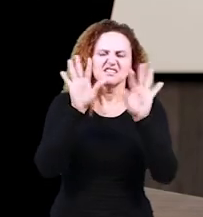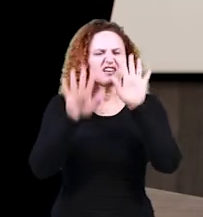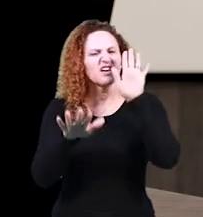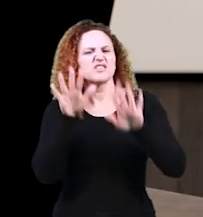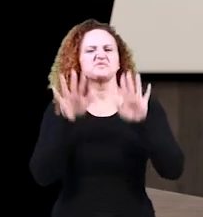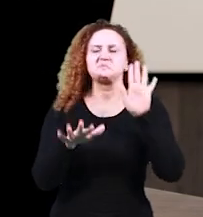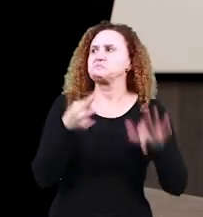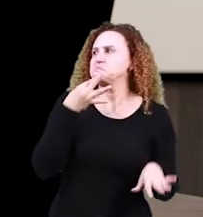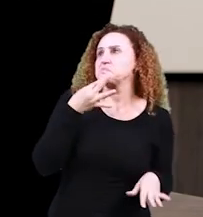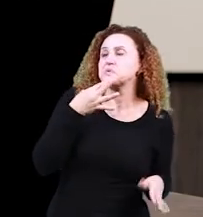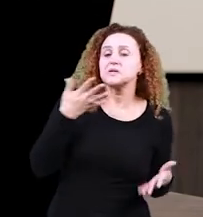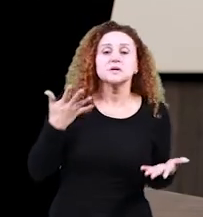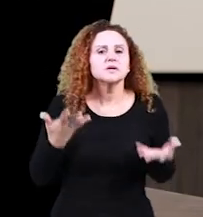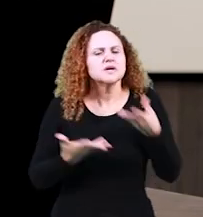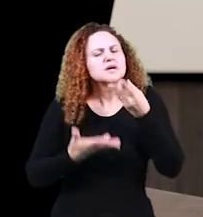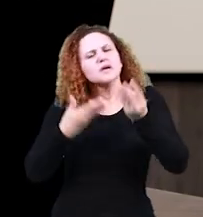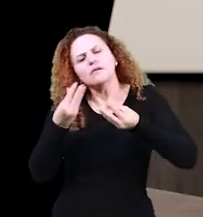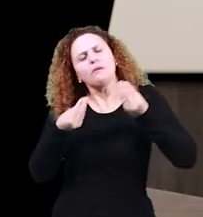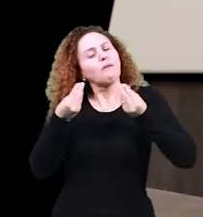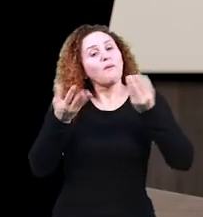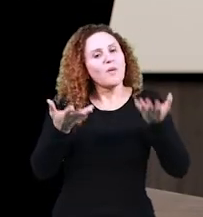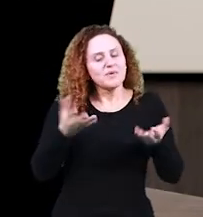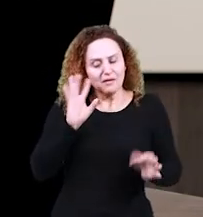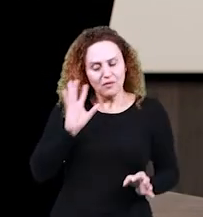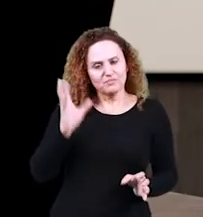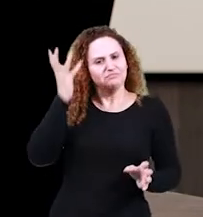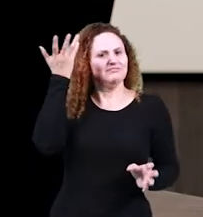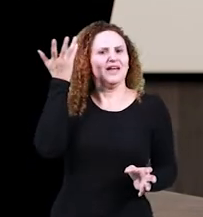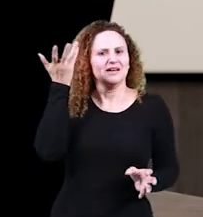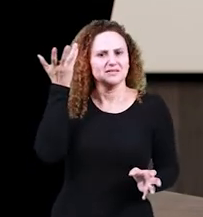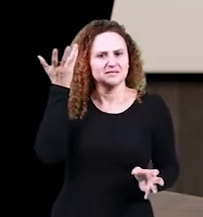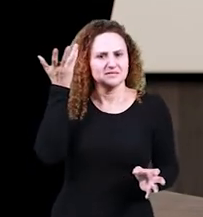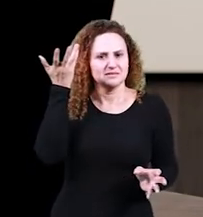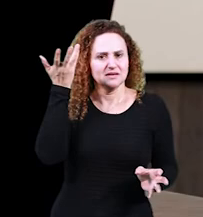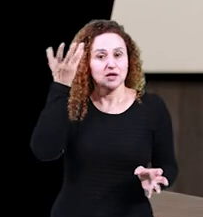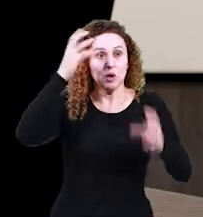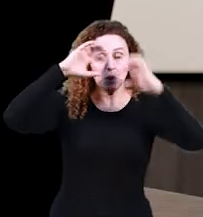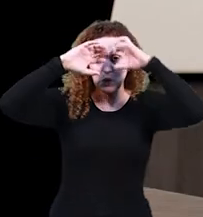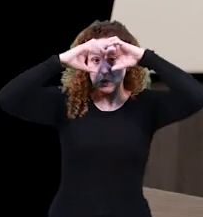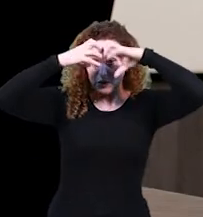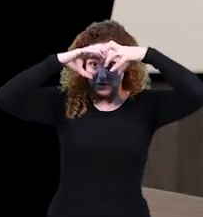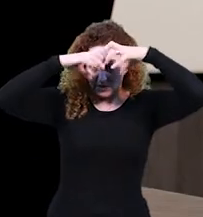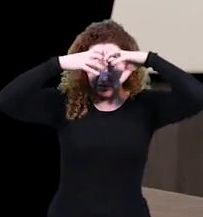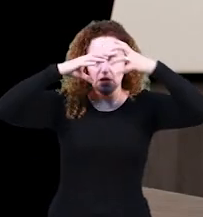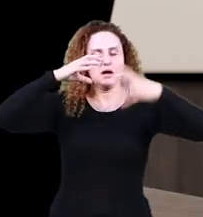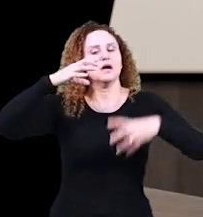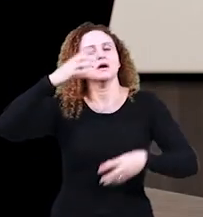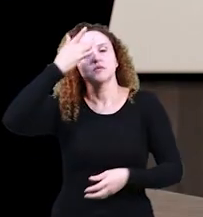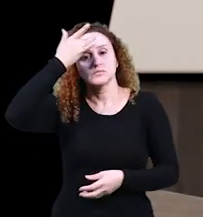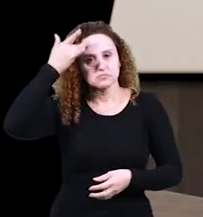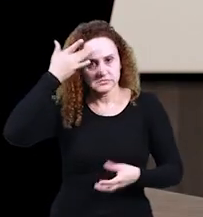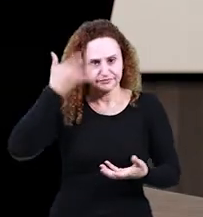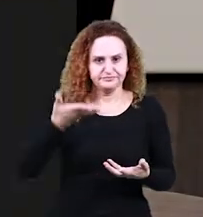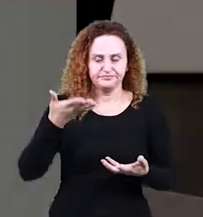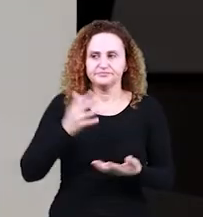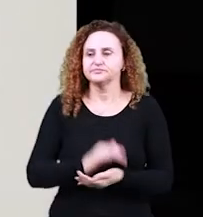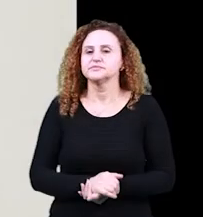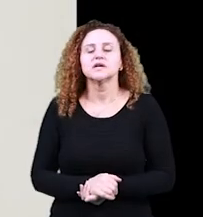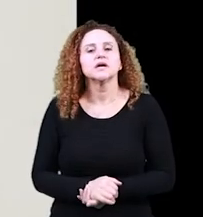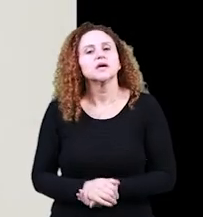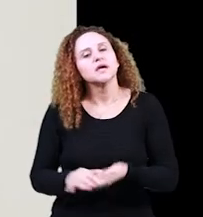gente não tem ouvido falar antes então como é que se dá a isso no no como é que se dá isso no cérebro tô falando